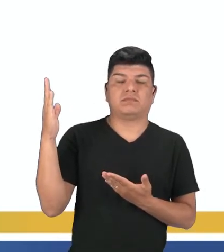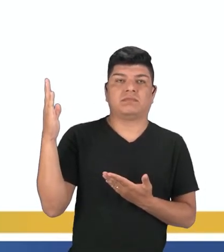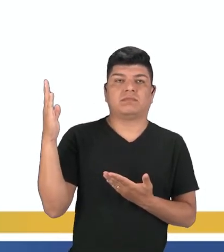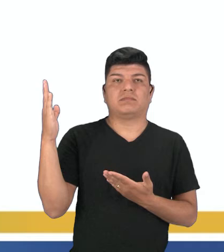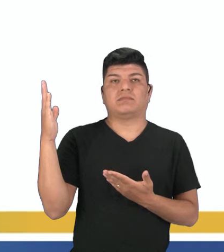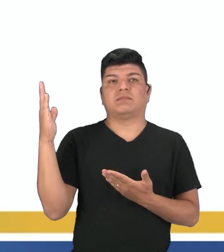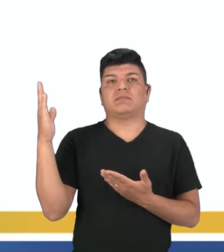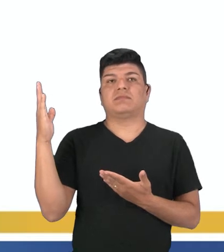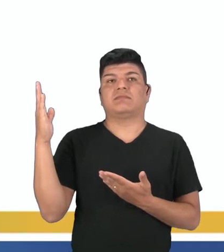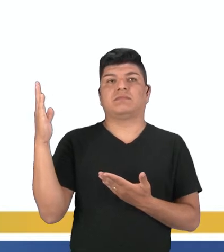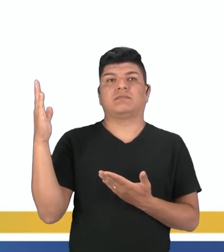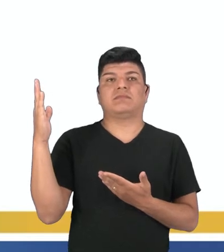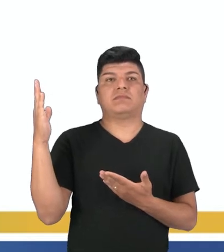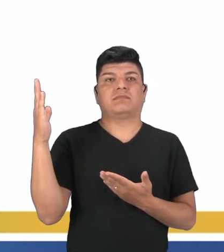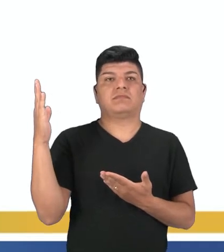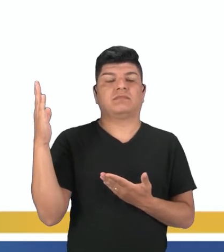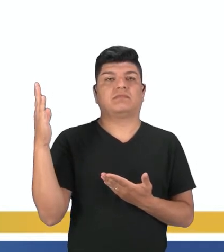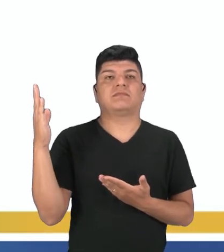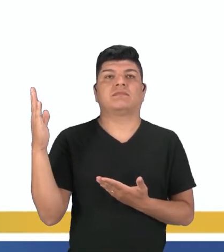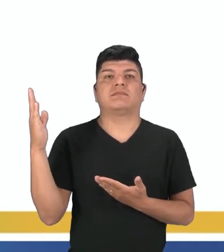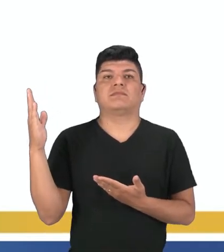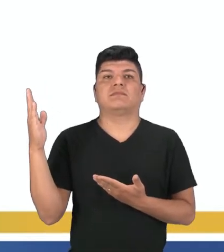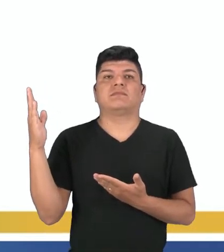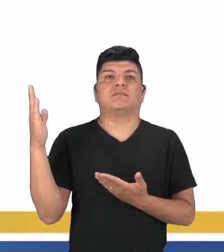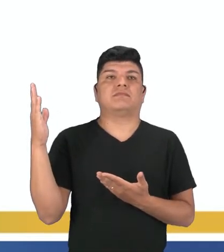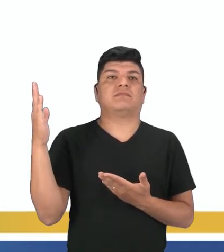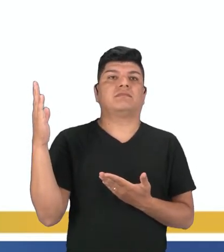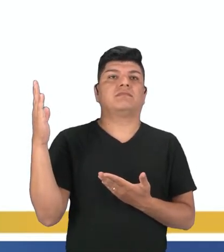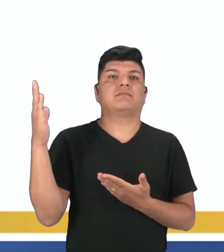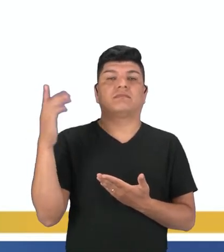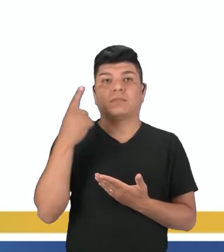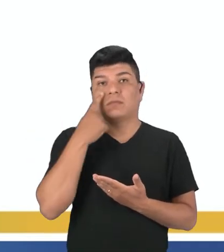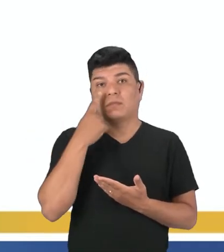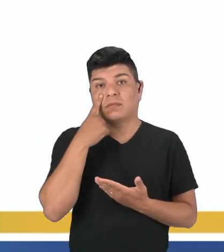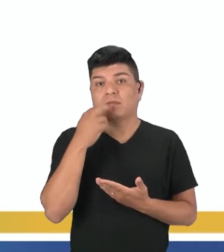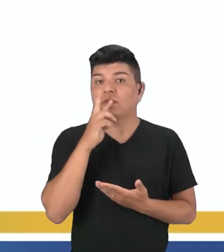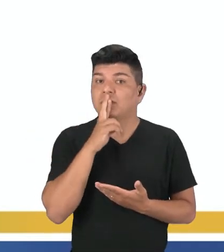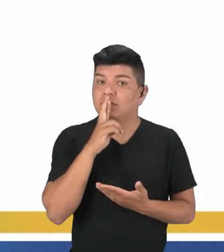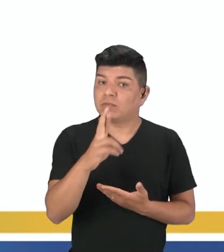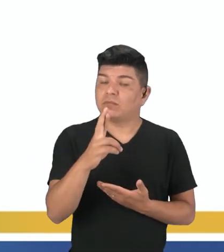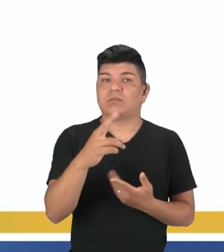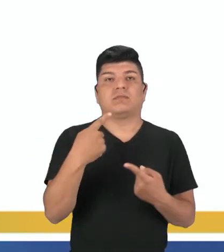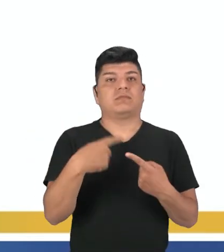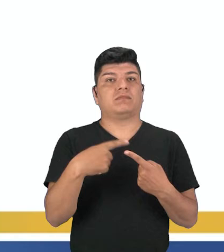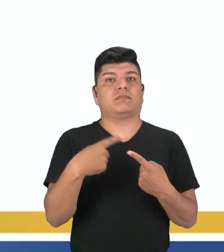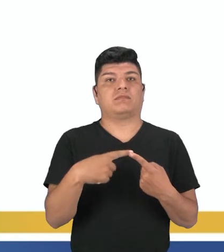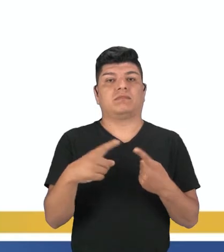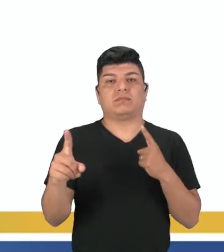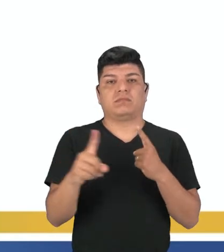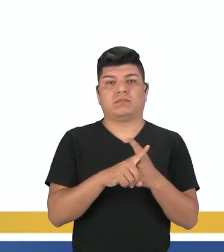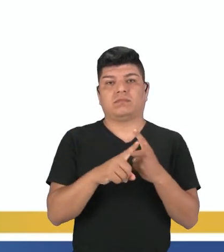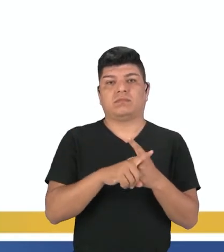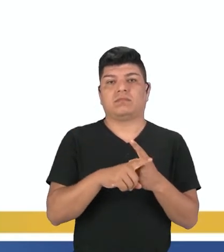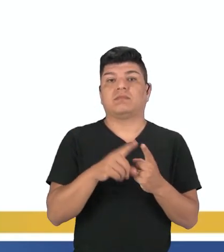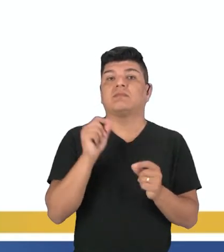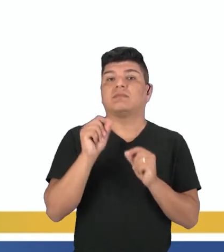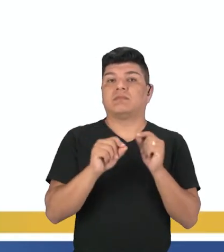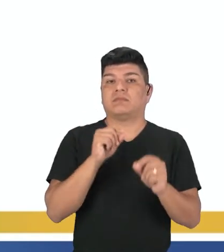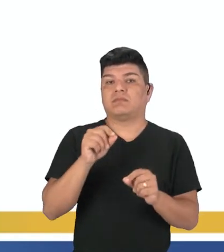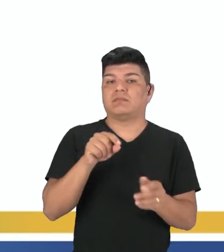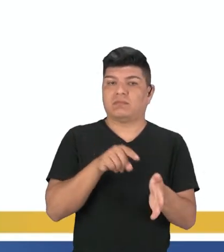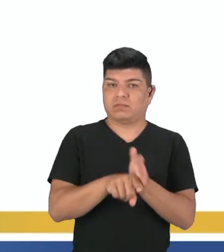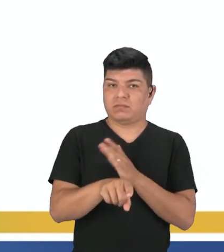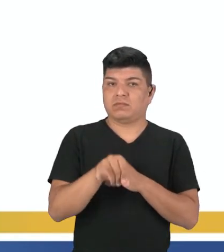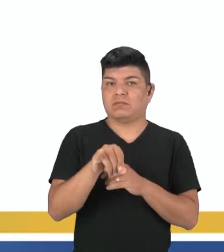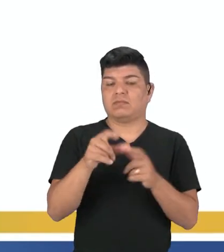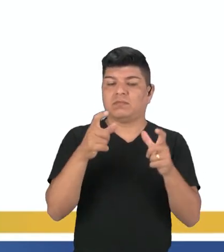from England. A minha dica é que vocês observem bem a resposta, porque é na resposta que você vai encontrar a dica da pergunta, ok?